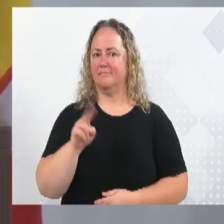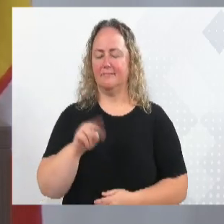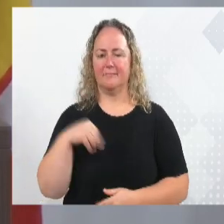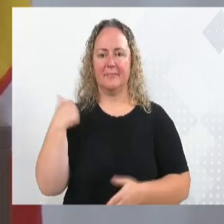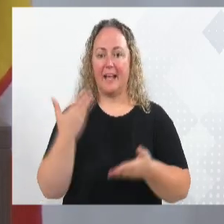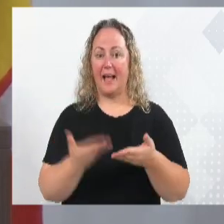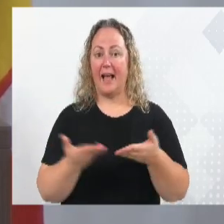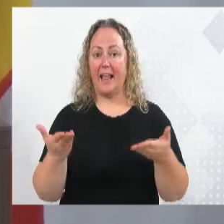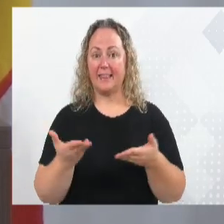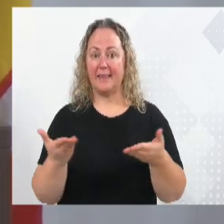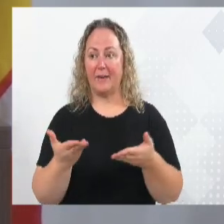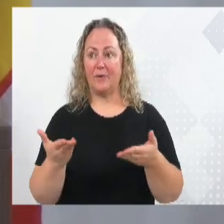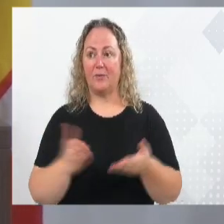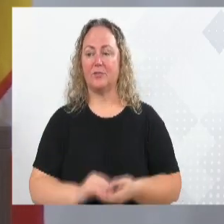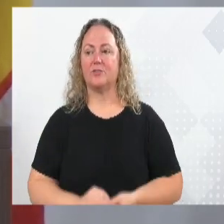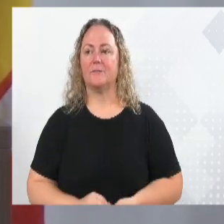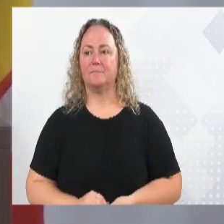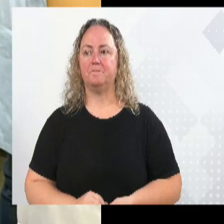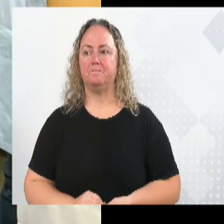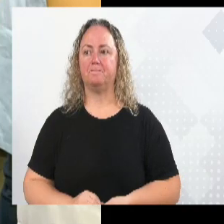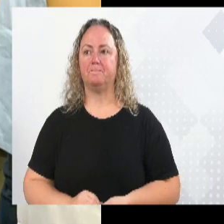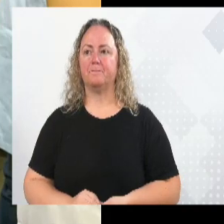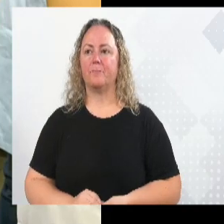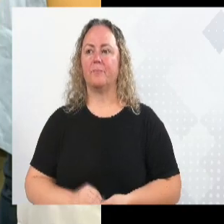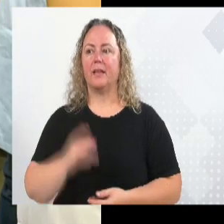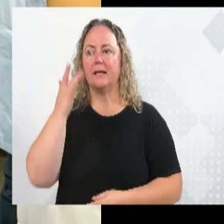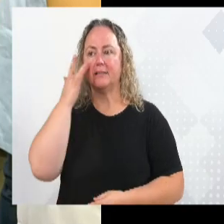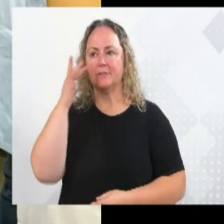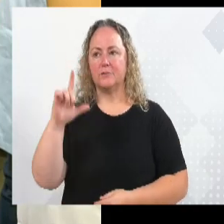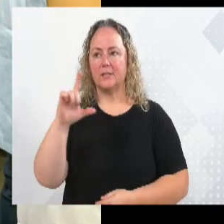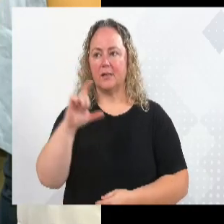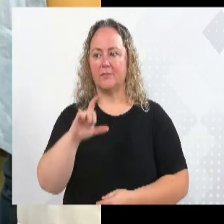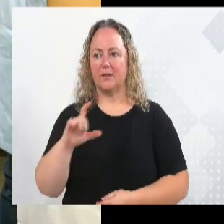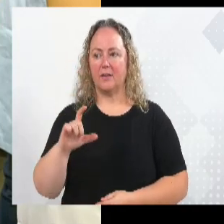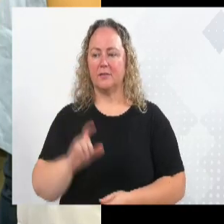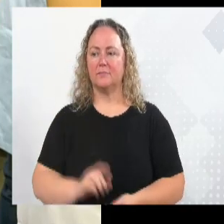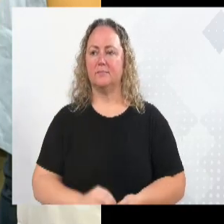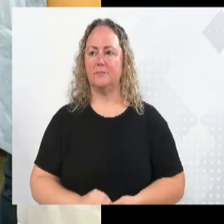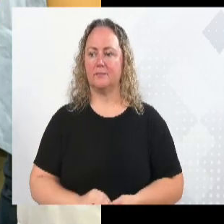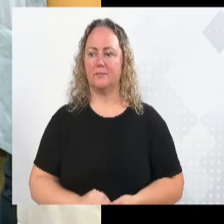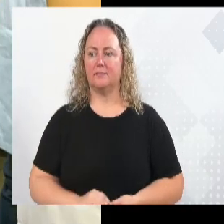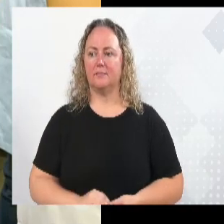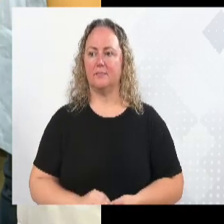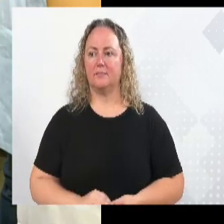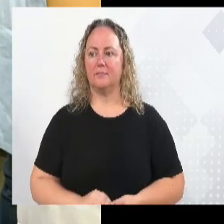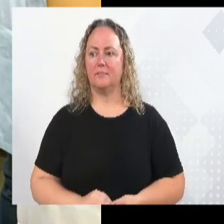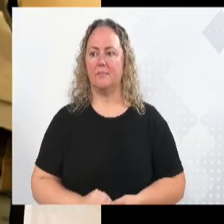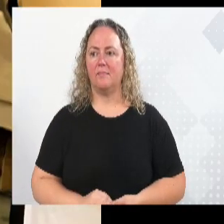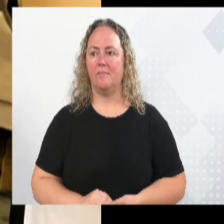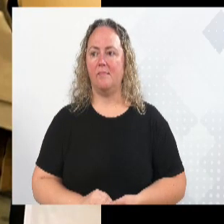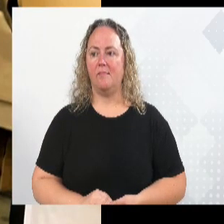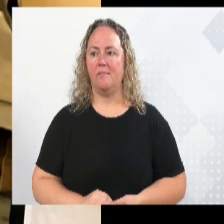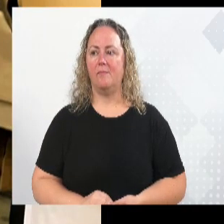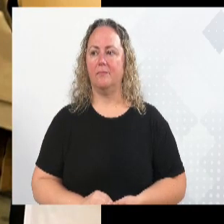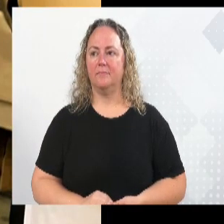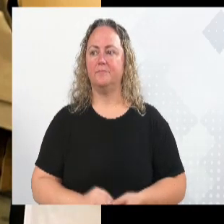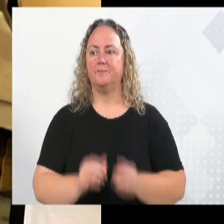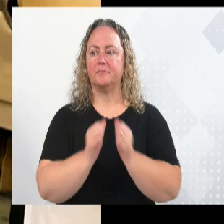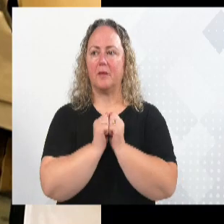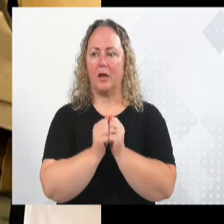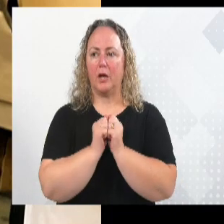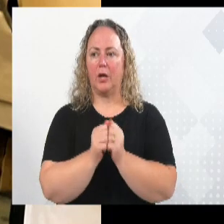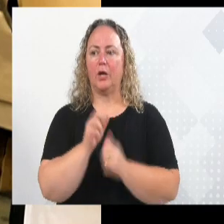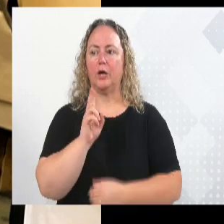deve ter falta aí né não sei se vai ter foto de todas as edições mas tem fotos aí né não deixamos de fazer nenhuma